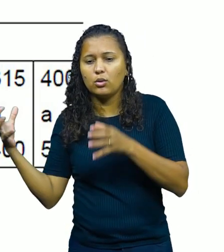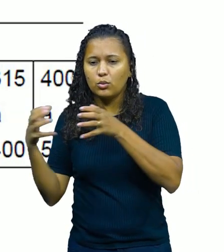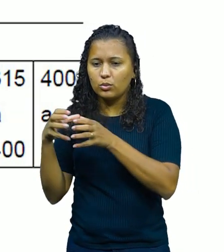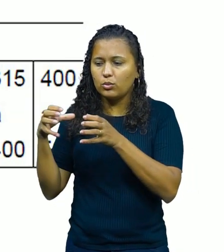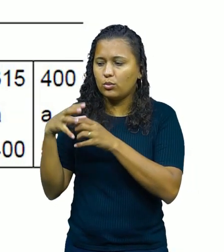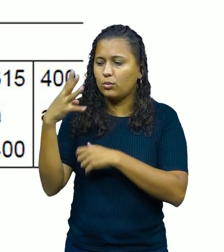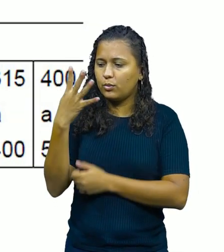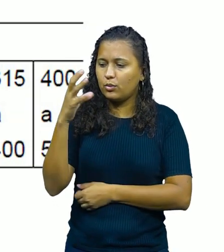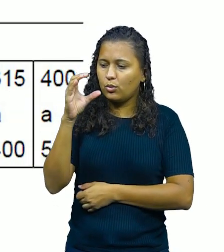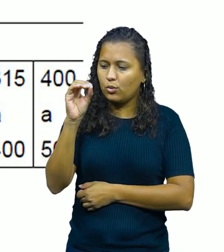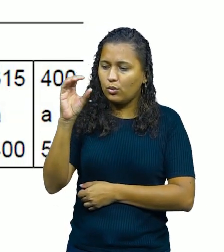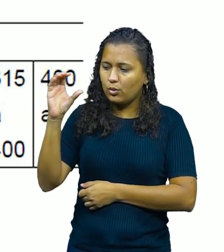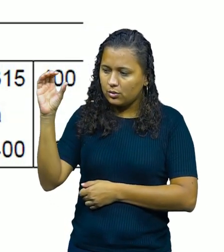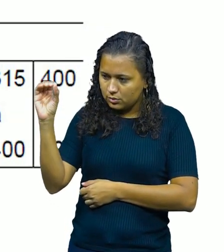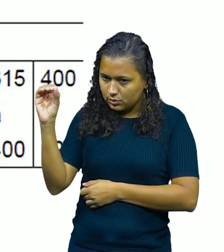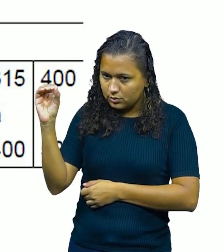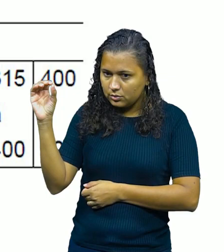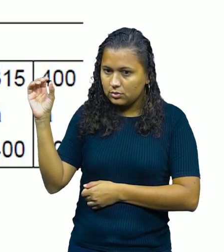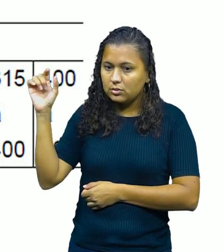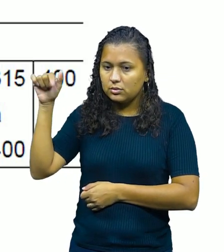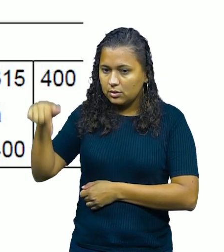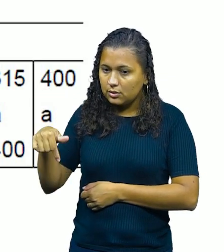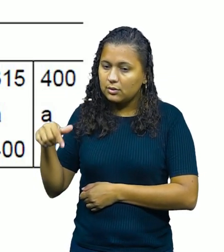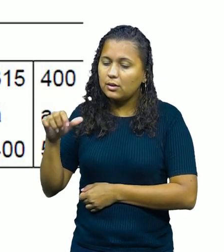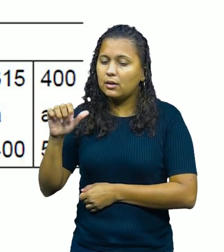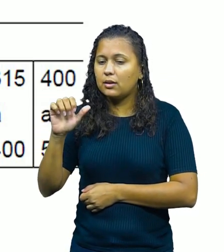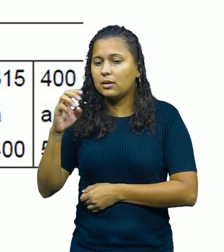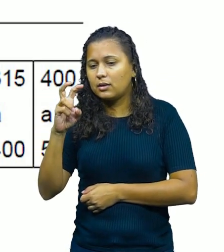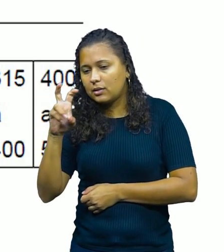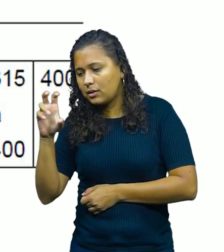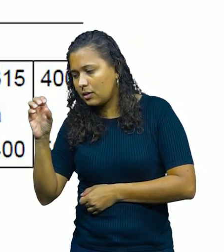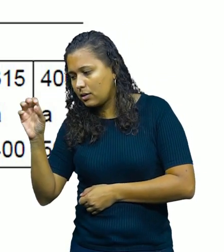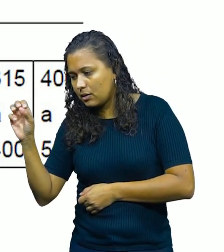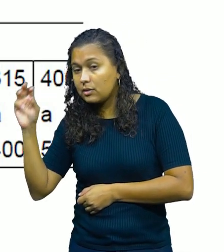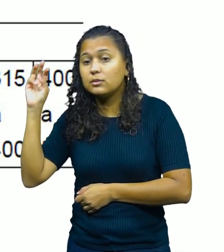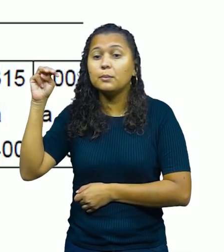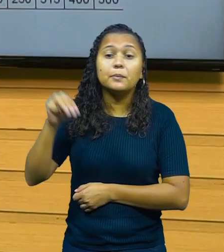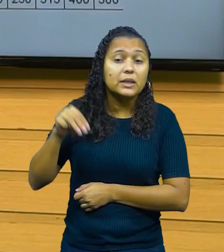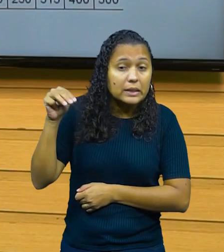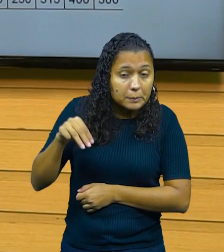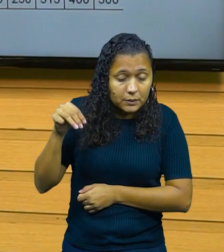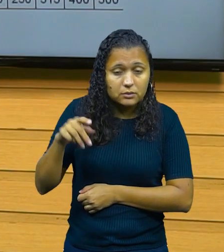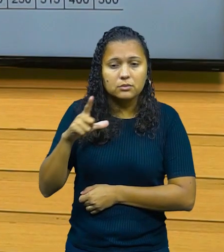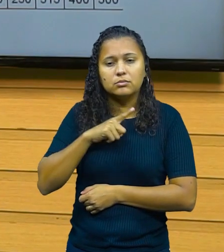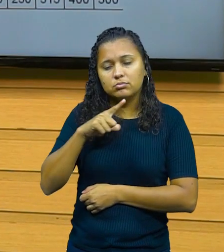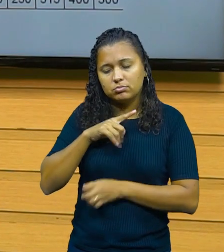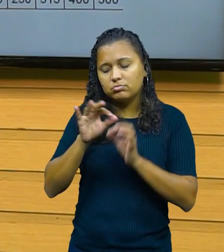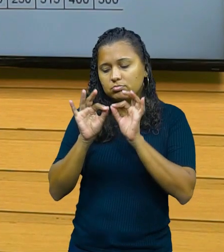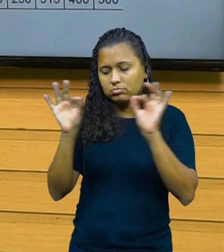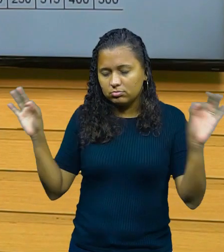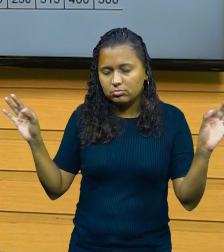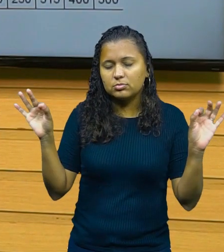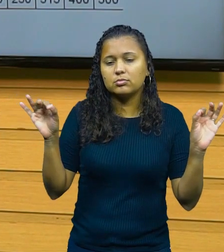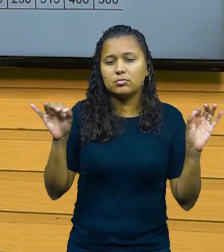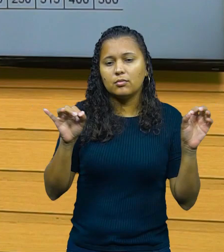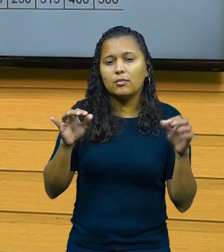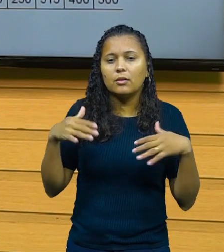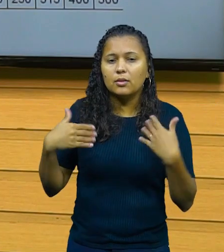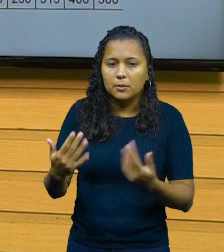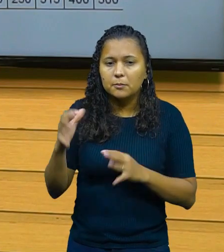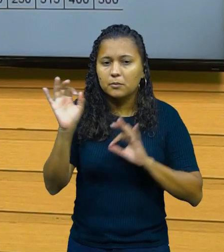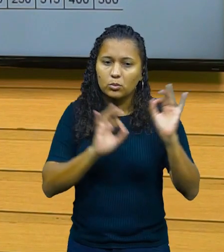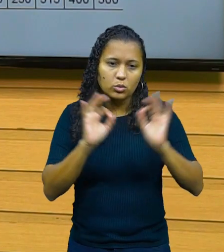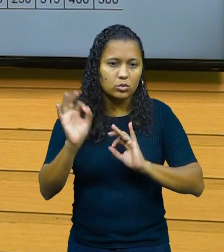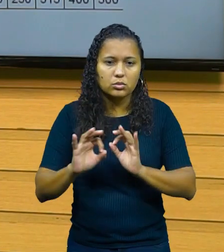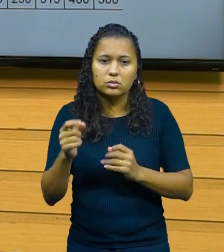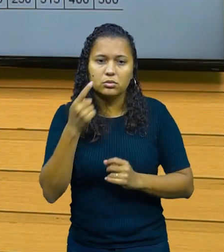de 400 a 500 milímetros, né? Então você tem ali um grau de dimensão que vai subindo